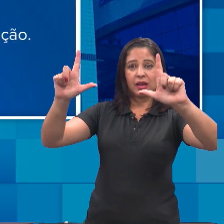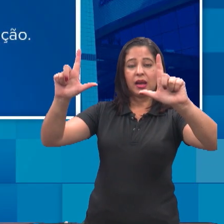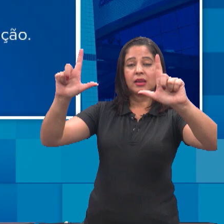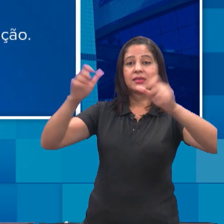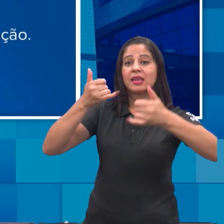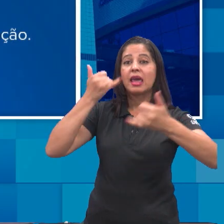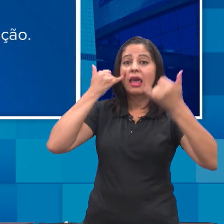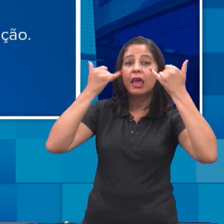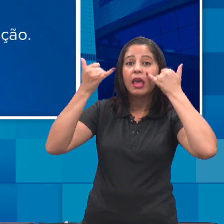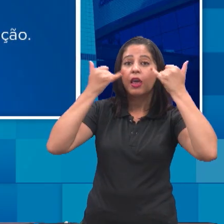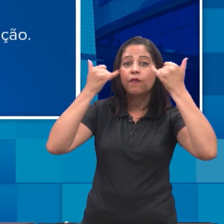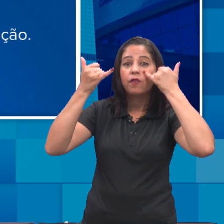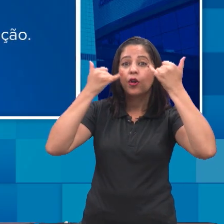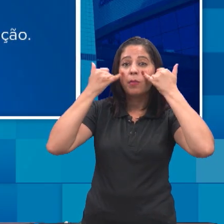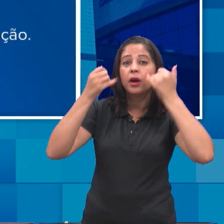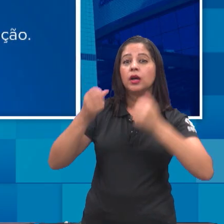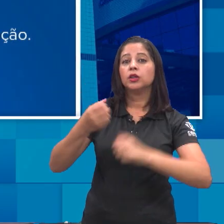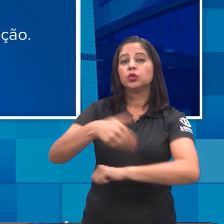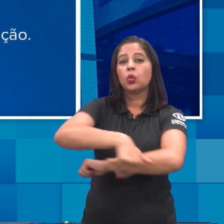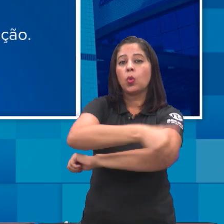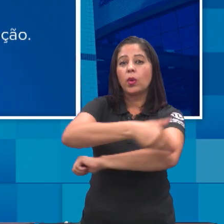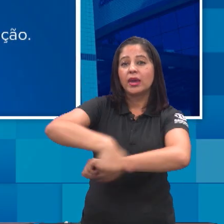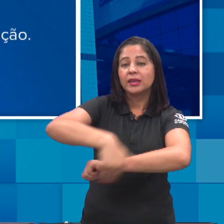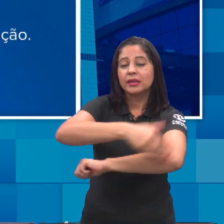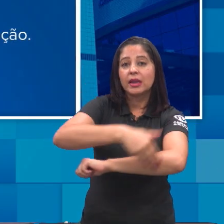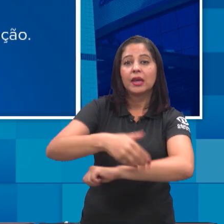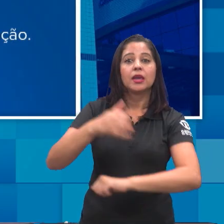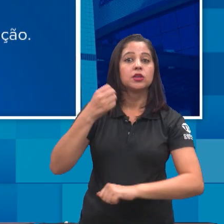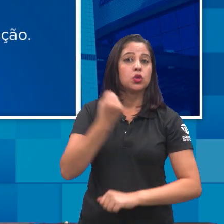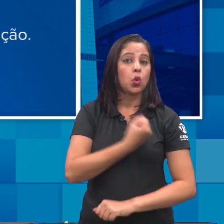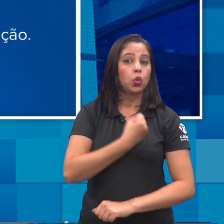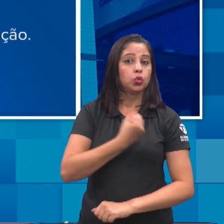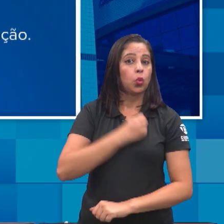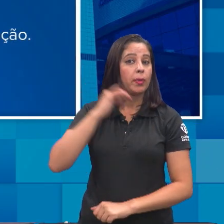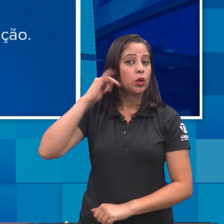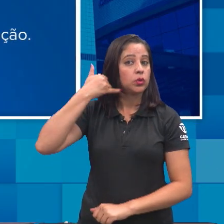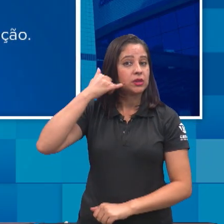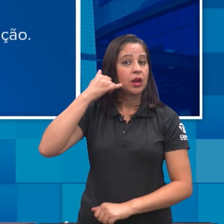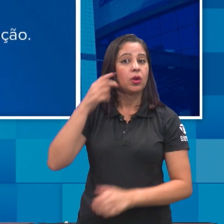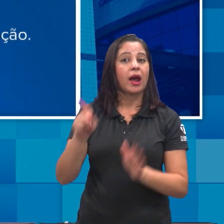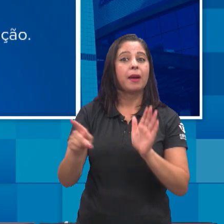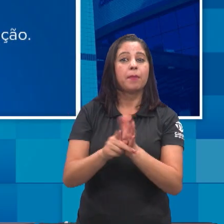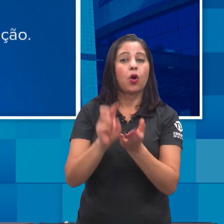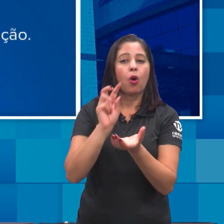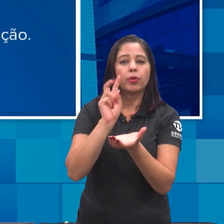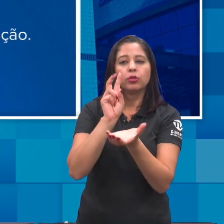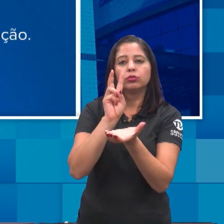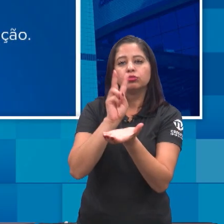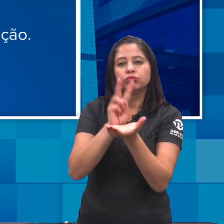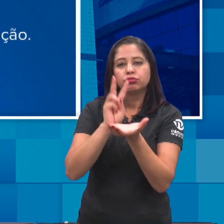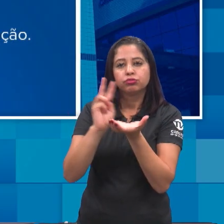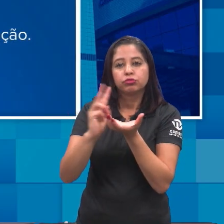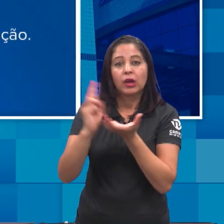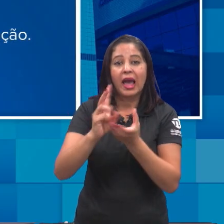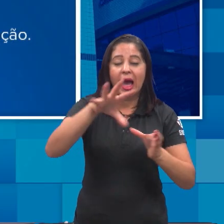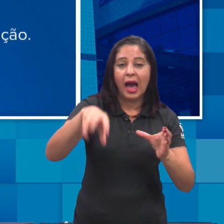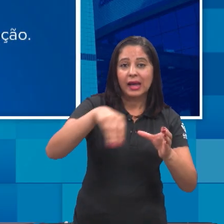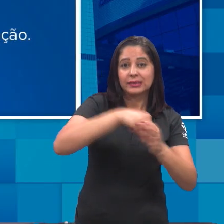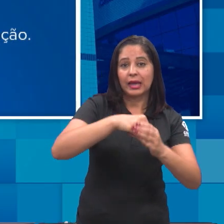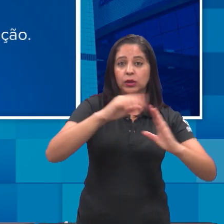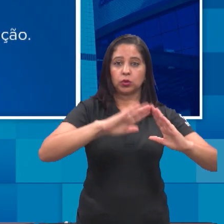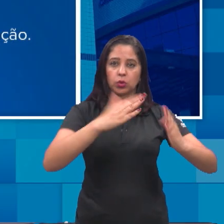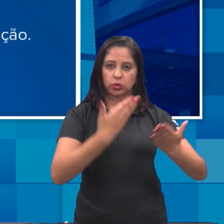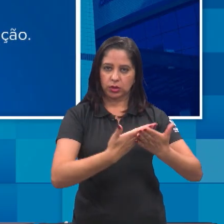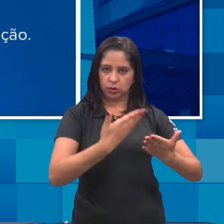banner informando o endereço e o número telefônico dos conselhos tutelares nos estabelecimentos de ensino público e privado